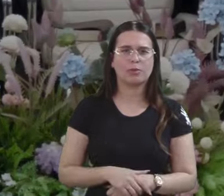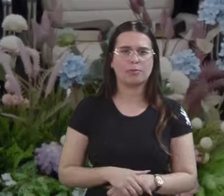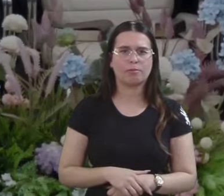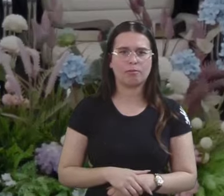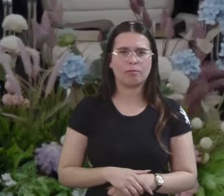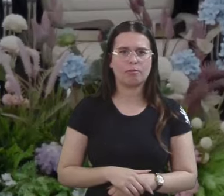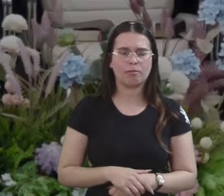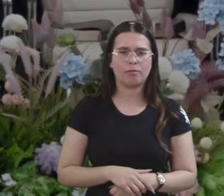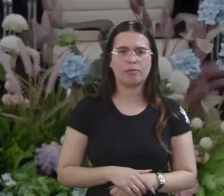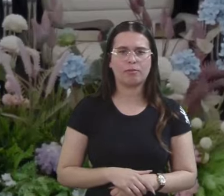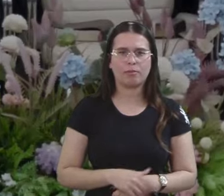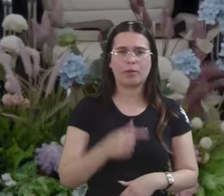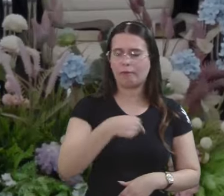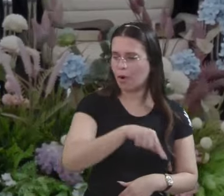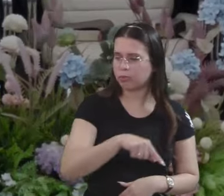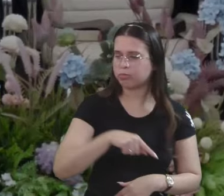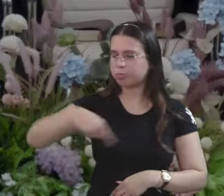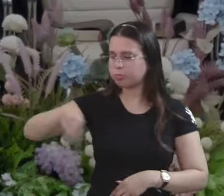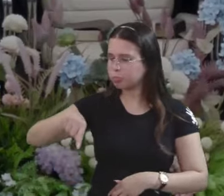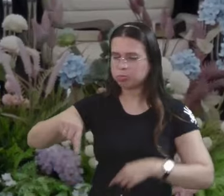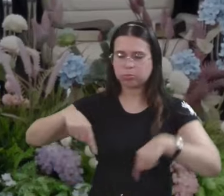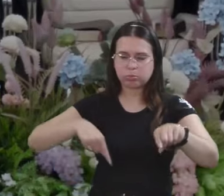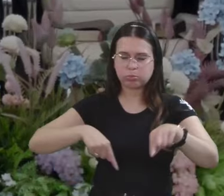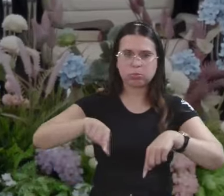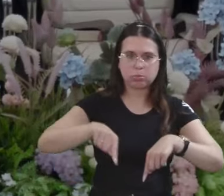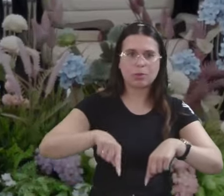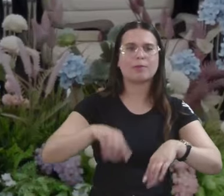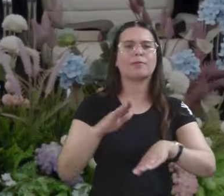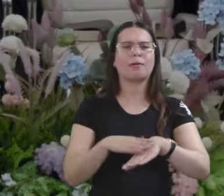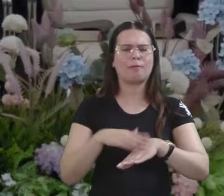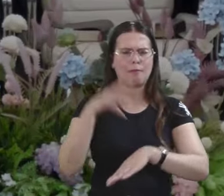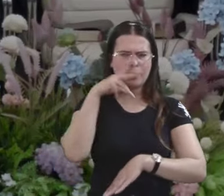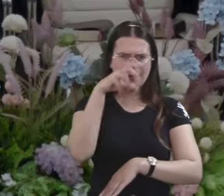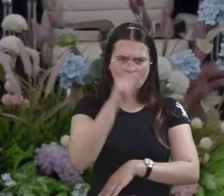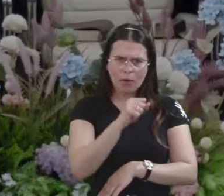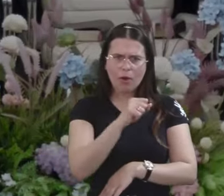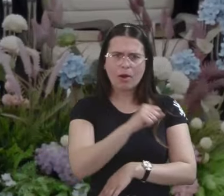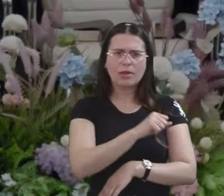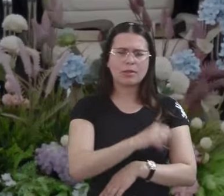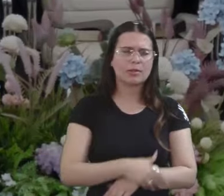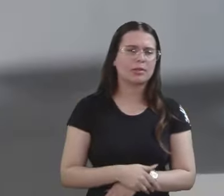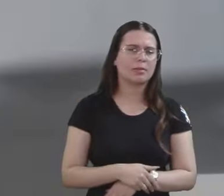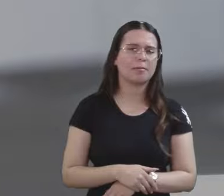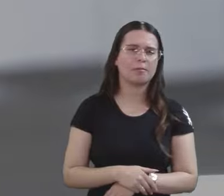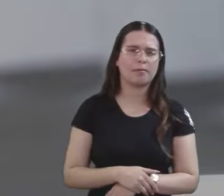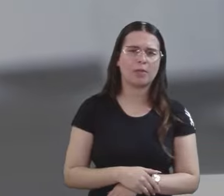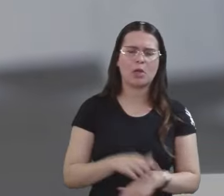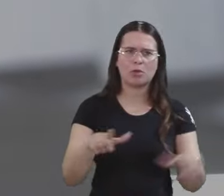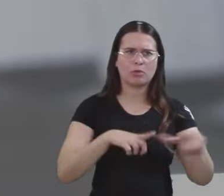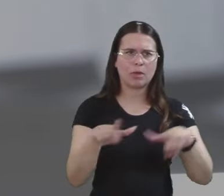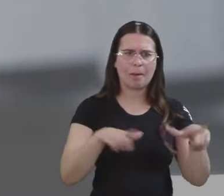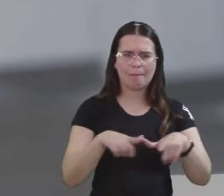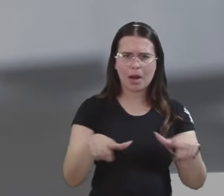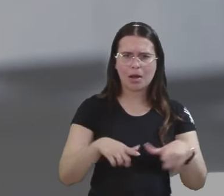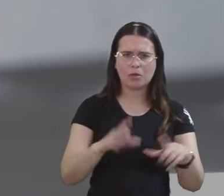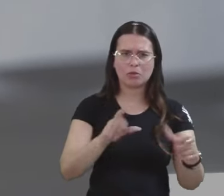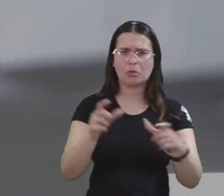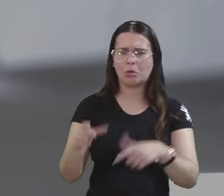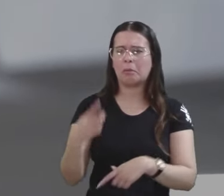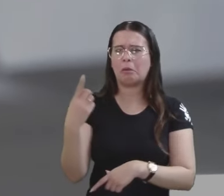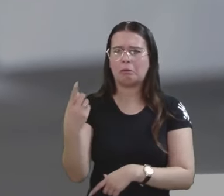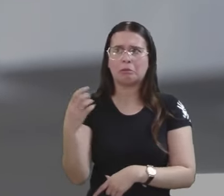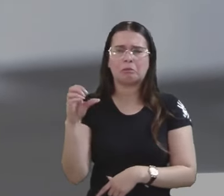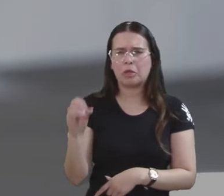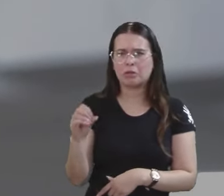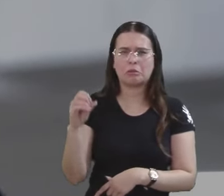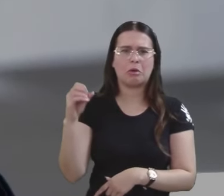pensar que está chegando, já está saindo para outra coisa, mas tem força, não tem? A gente vai trabalhar fora, a gente trabalha 8 horas, 10 horas, 15 horas,